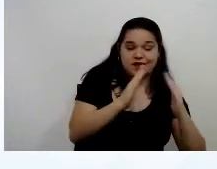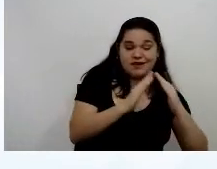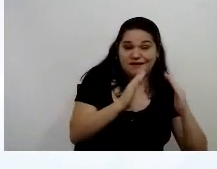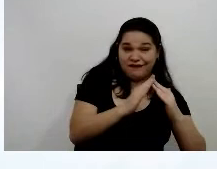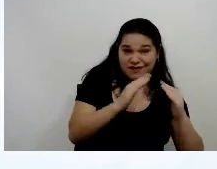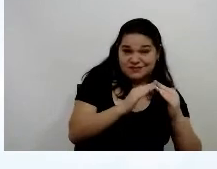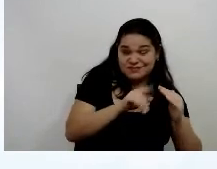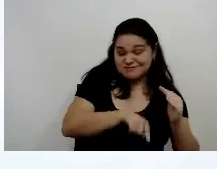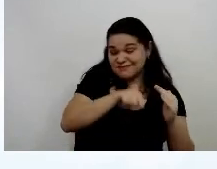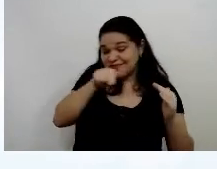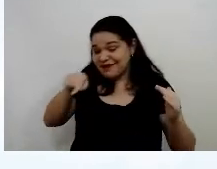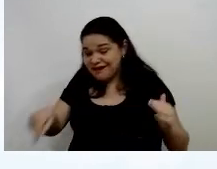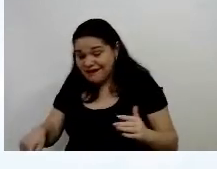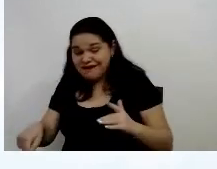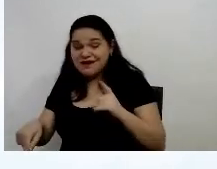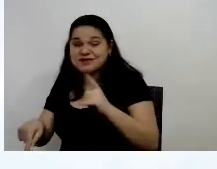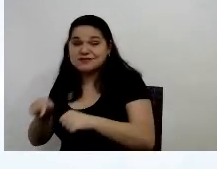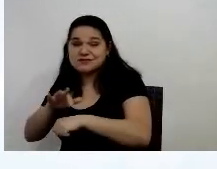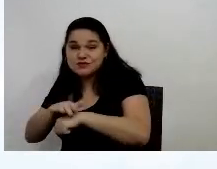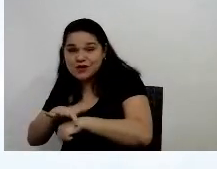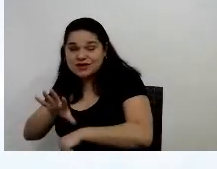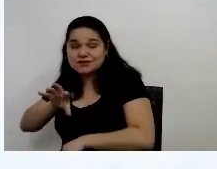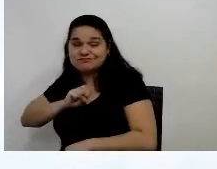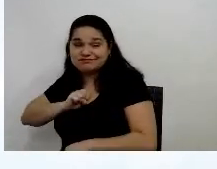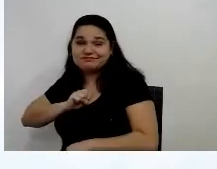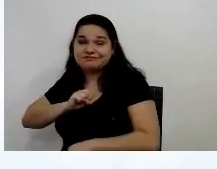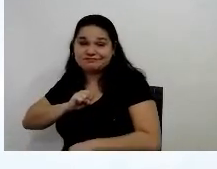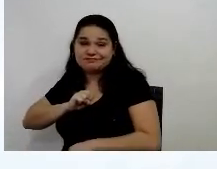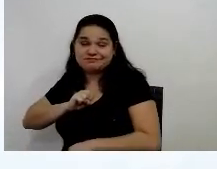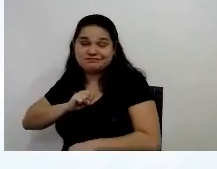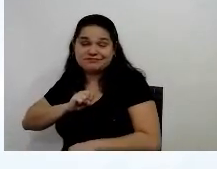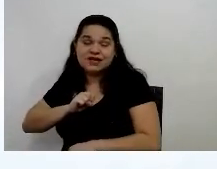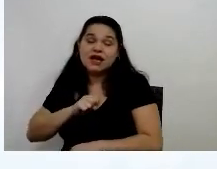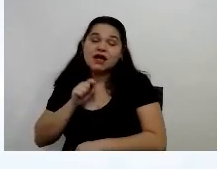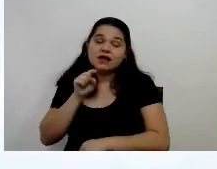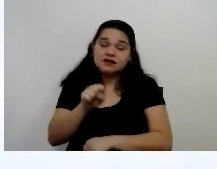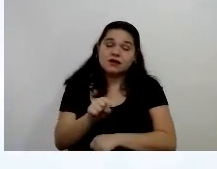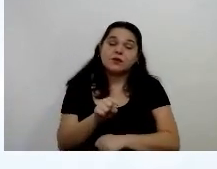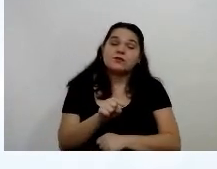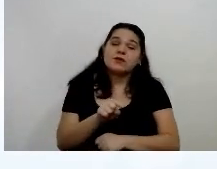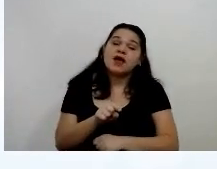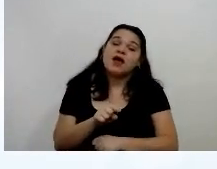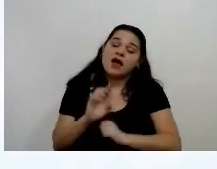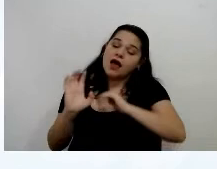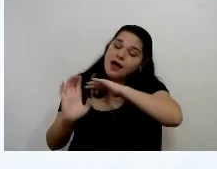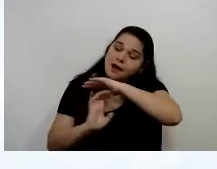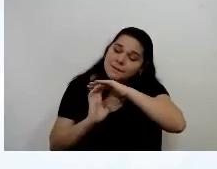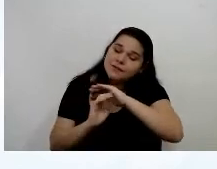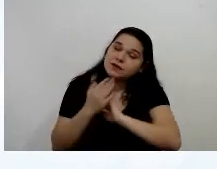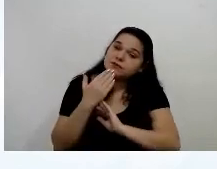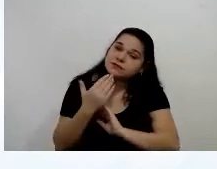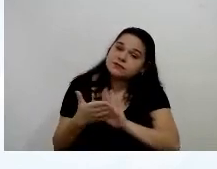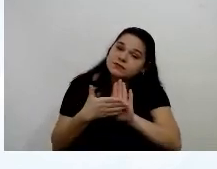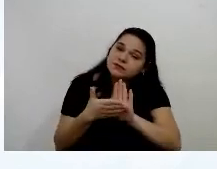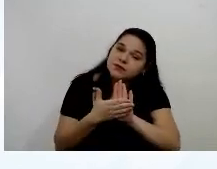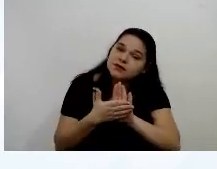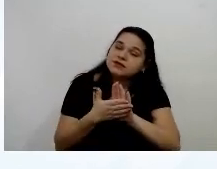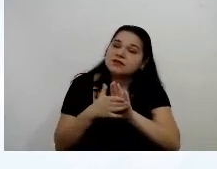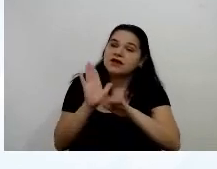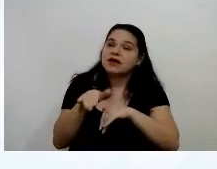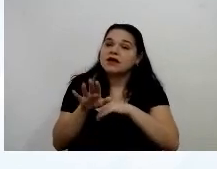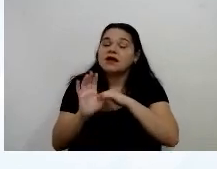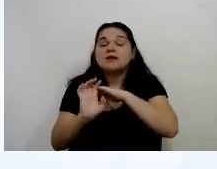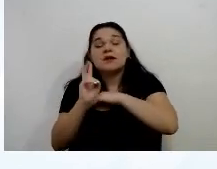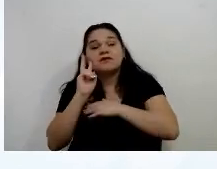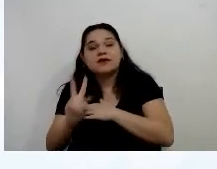com medidas de proposta ao município, inclusive de que as empresas nos notifiquem imediatamente qual